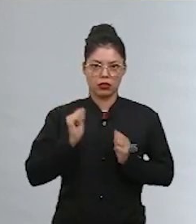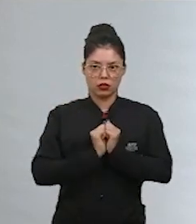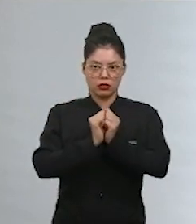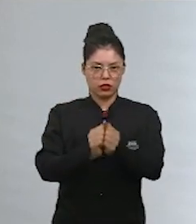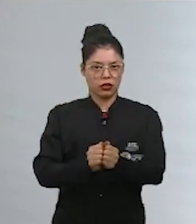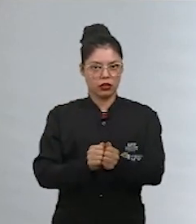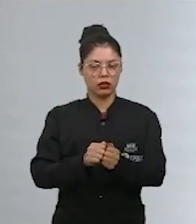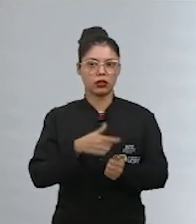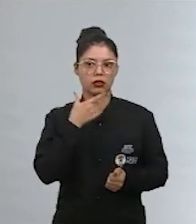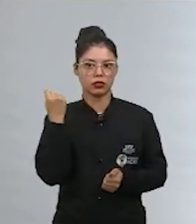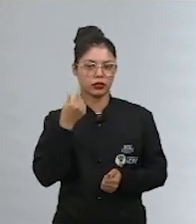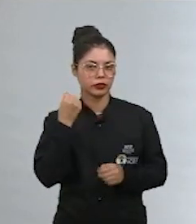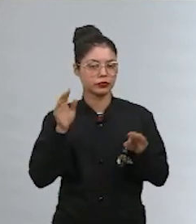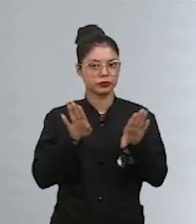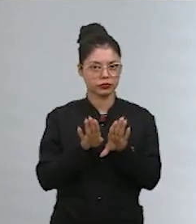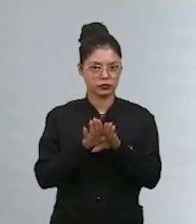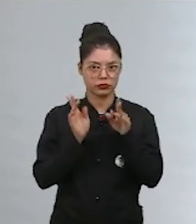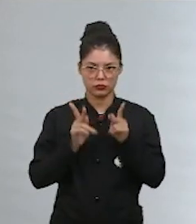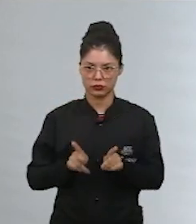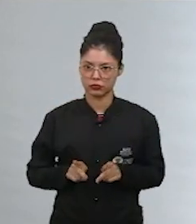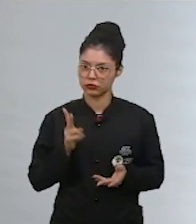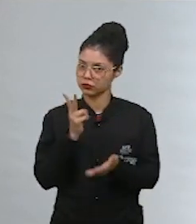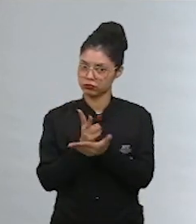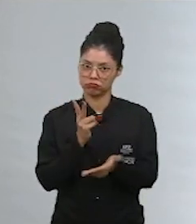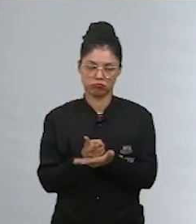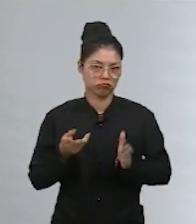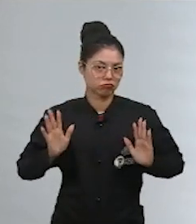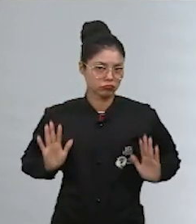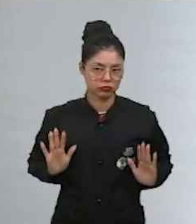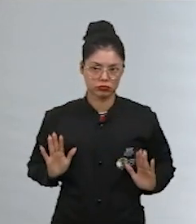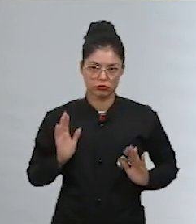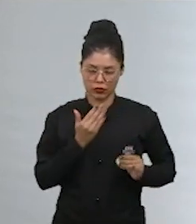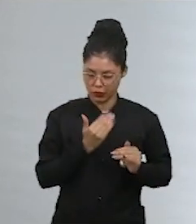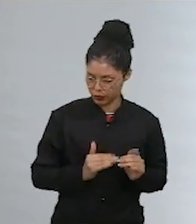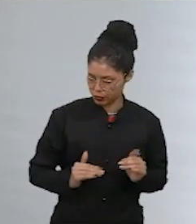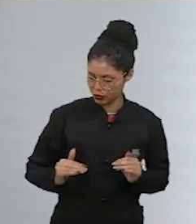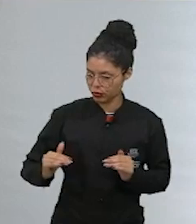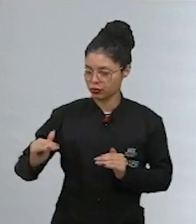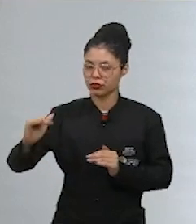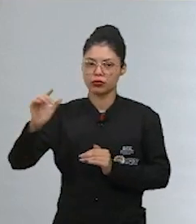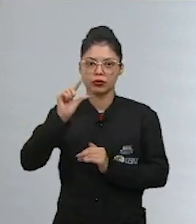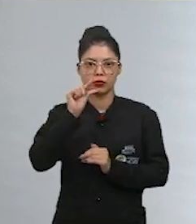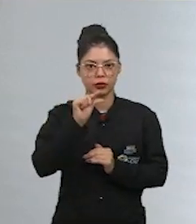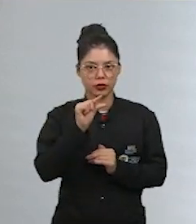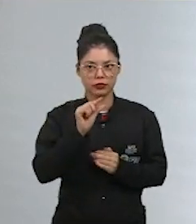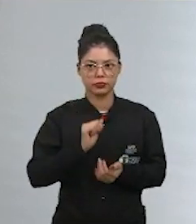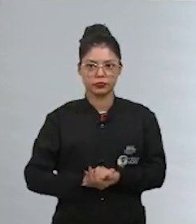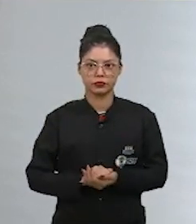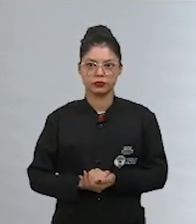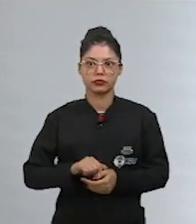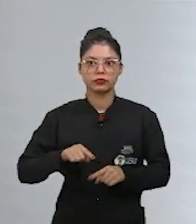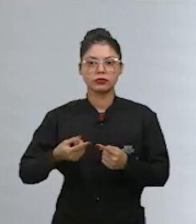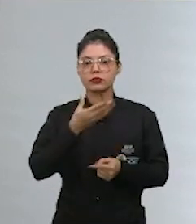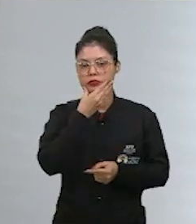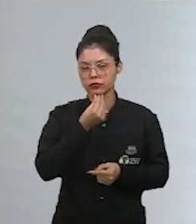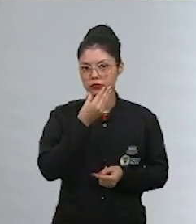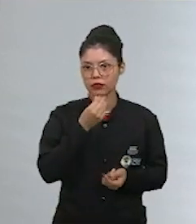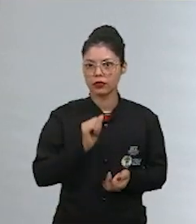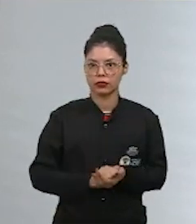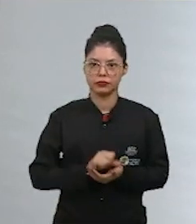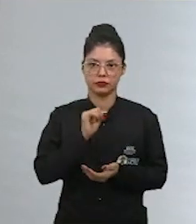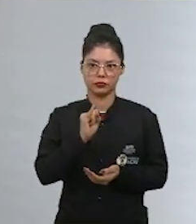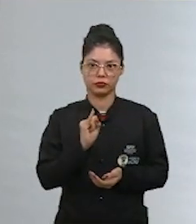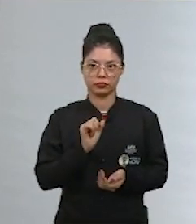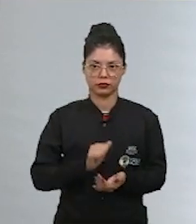Um gato, ele vai se comportar sempre como gato, desde pequeno, embora ele seja criado com vacas. O homem, se ele